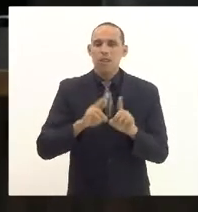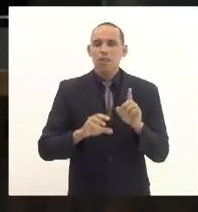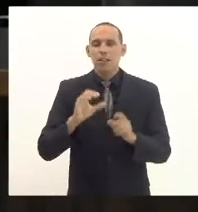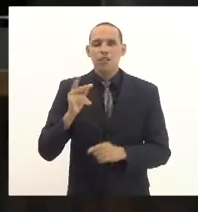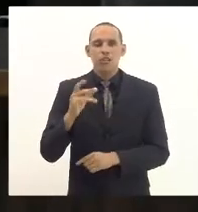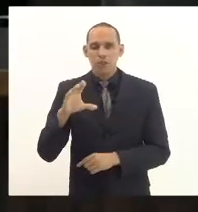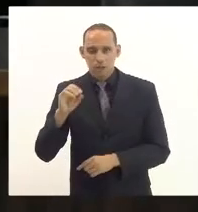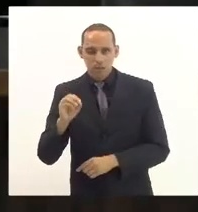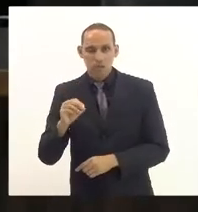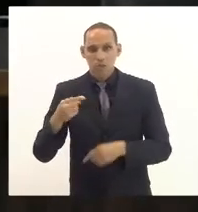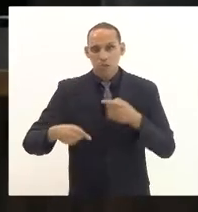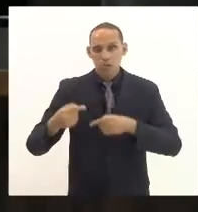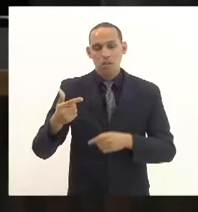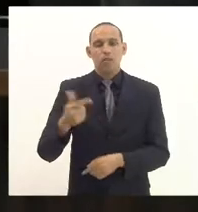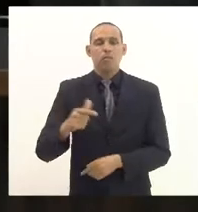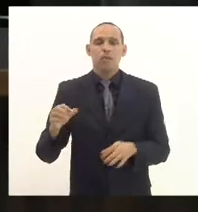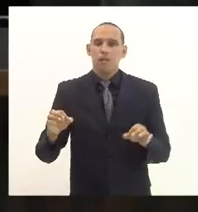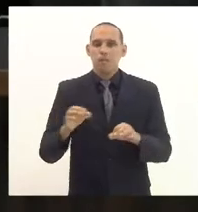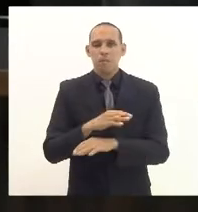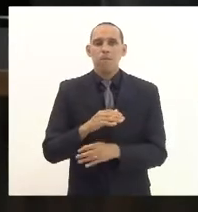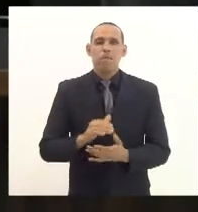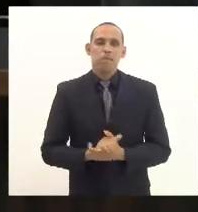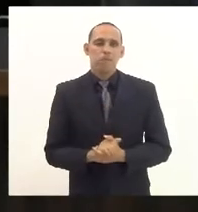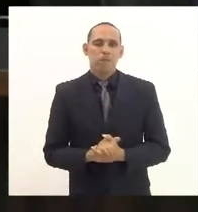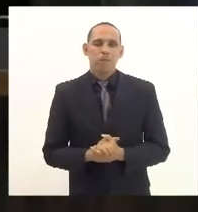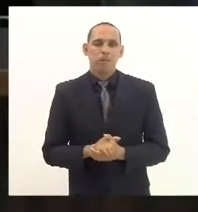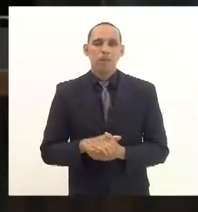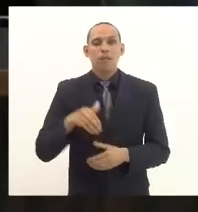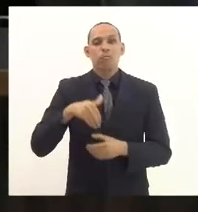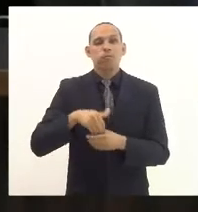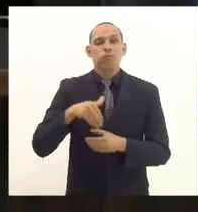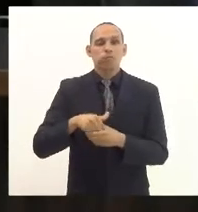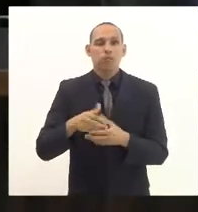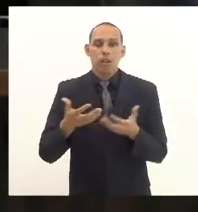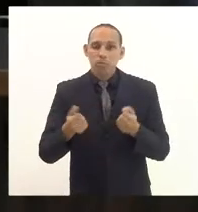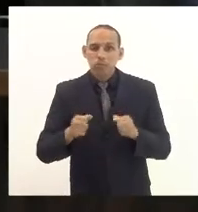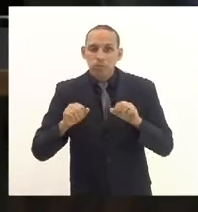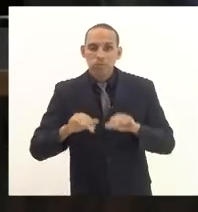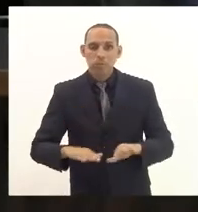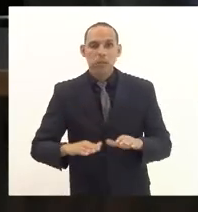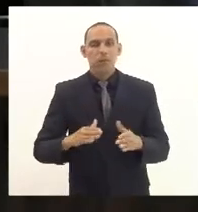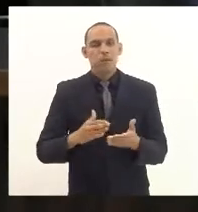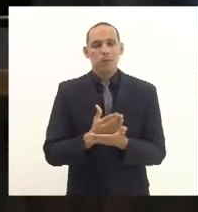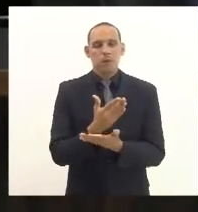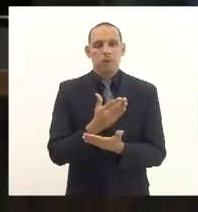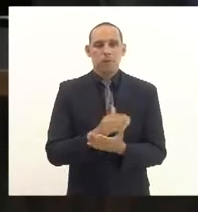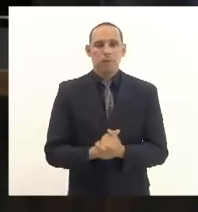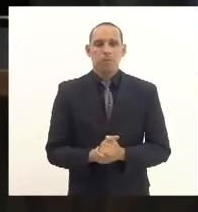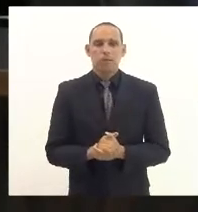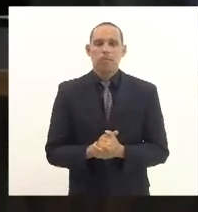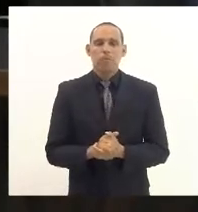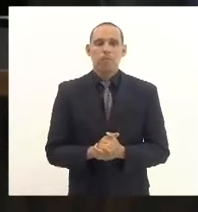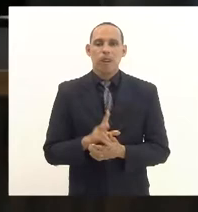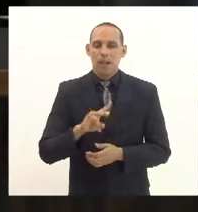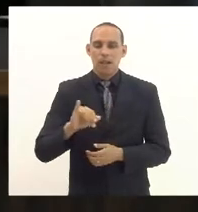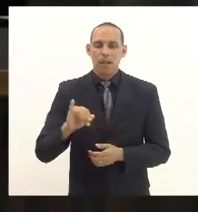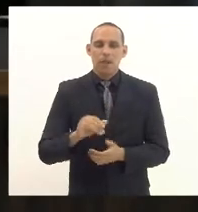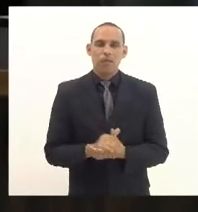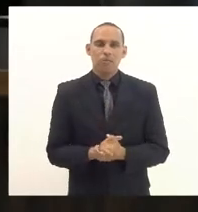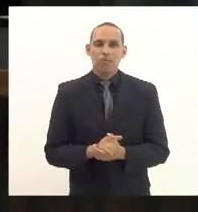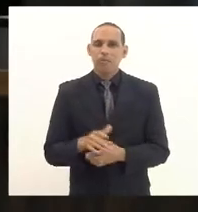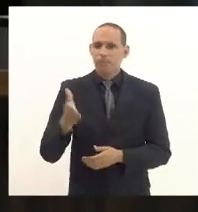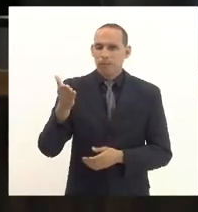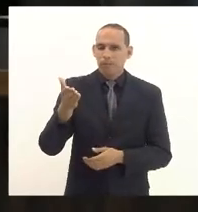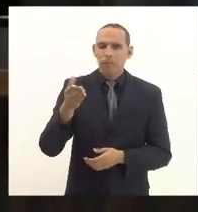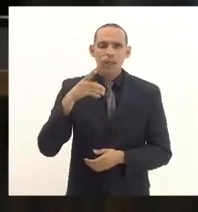Em discussão, não havendo que queira discutir, encerra da discussão. Em votação, se os que aprovam permaneçam como estão aprovados, vai à promulgação. Com a